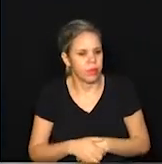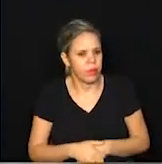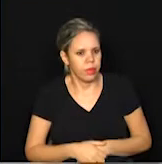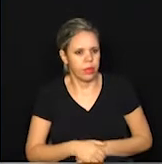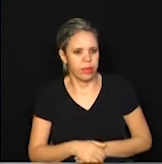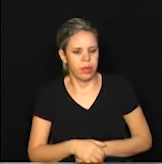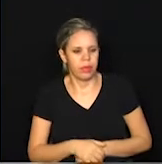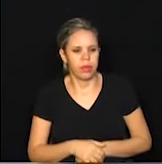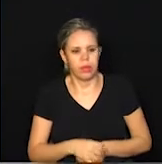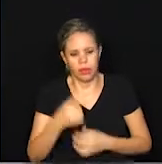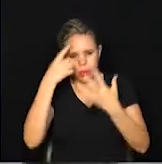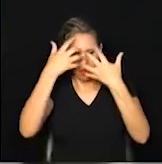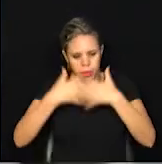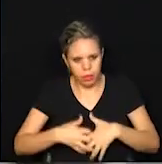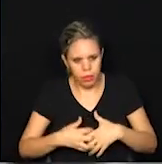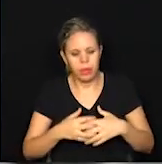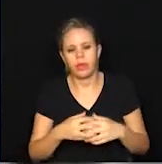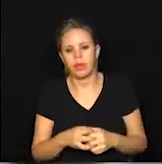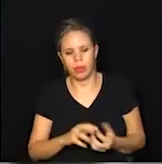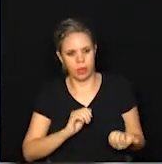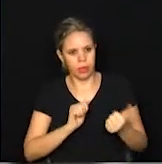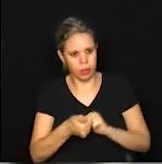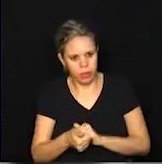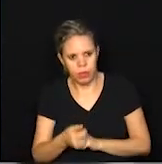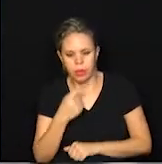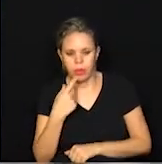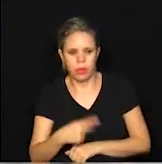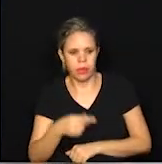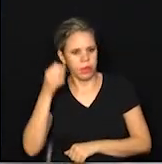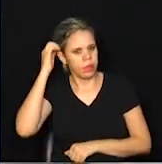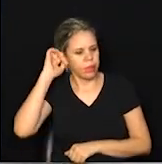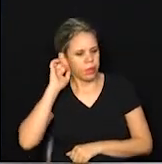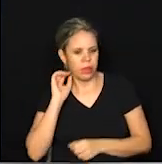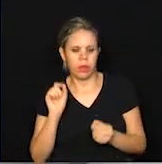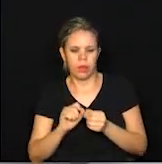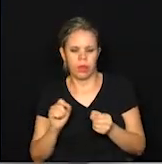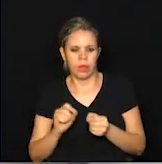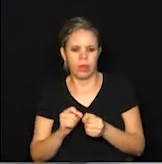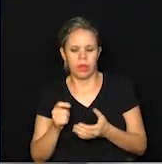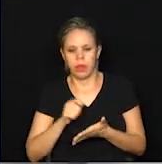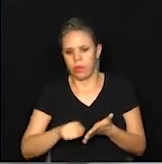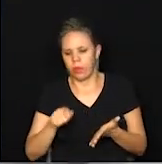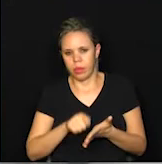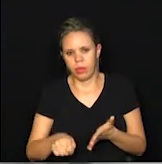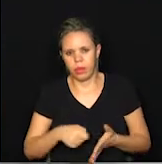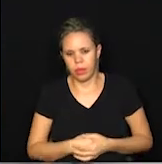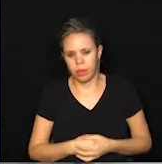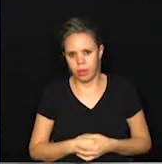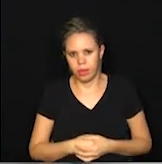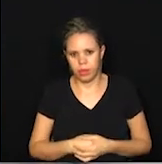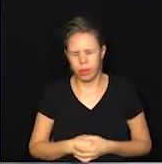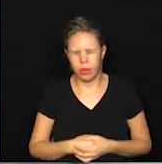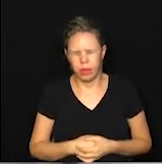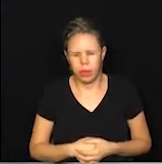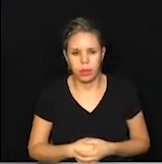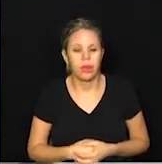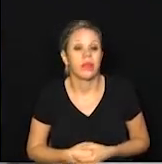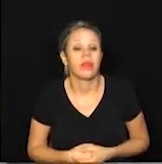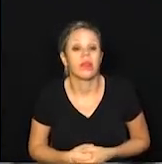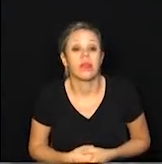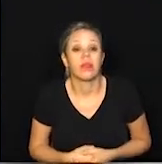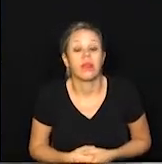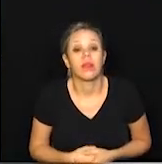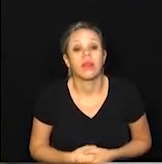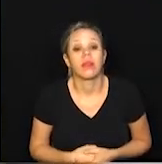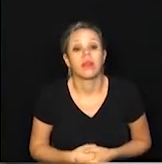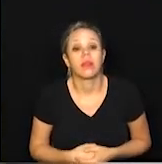mais cabeças para pensar o esporte de Campinas. Eu fiz mais algumas anotações aqui. Eu fico...